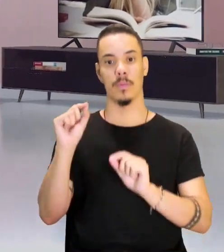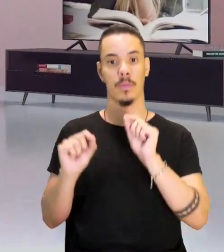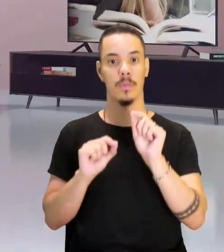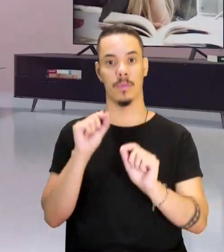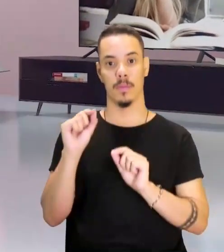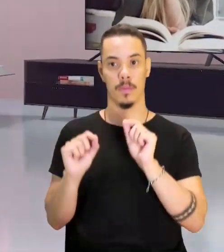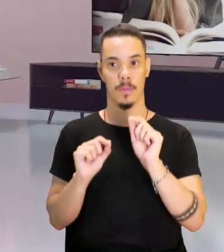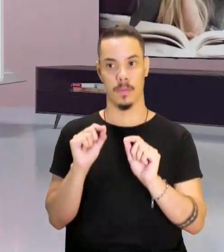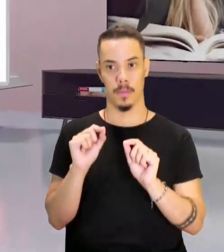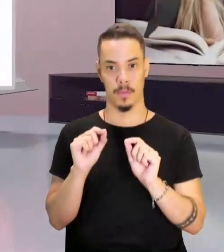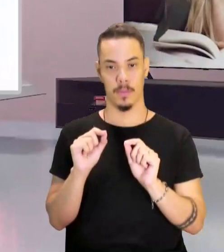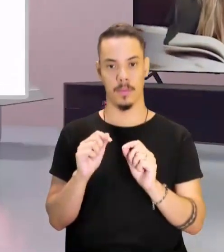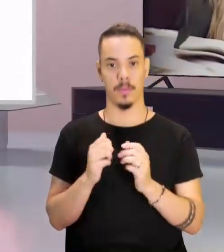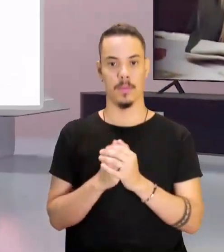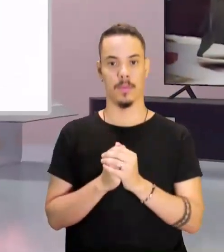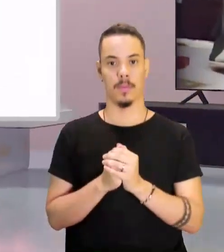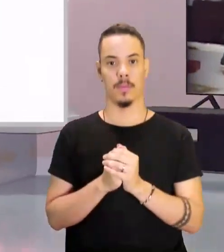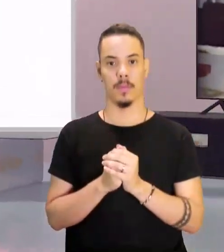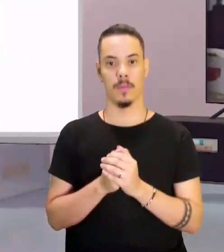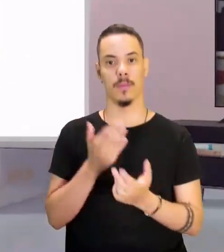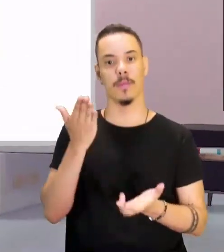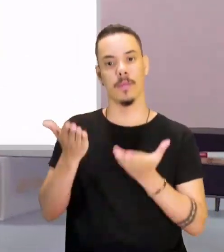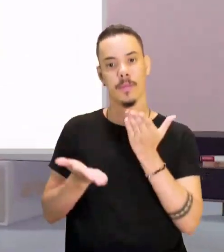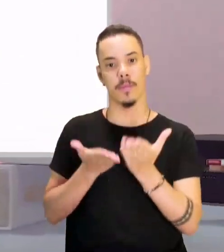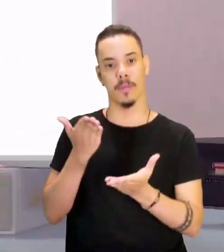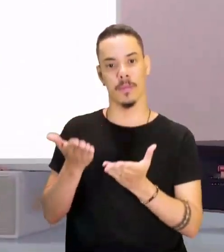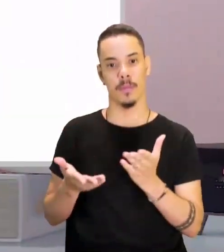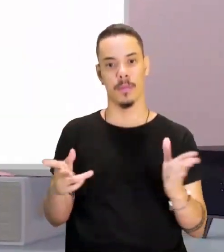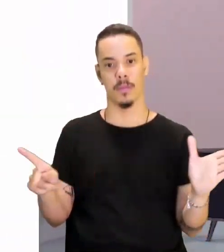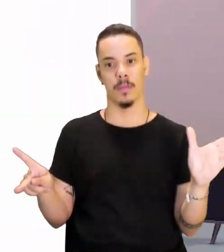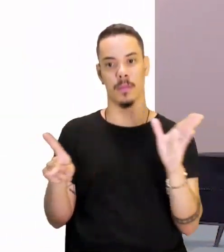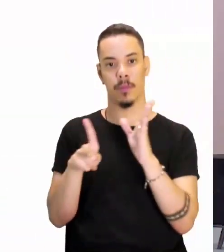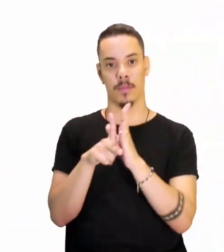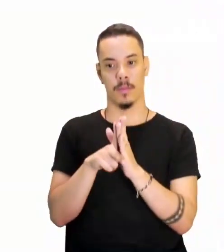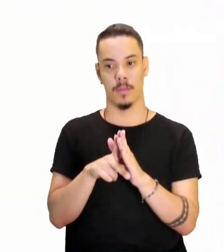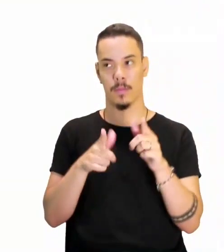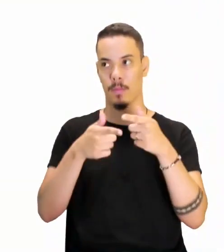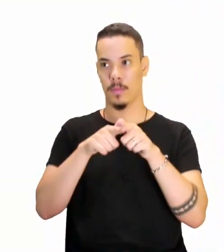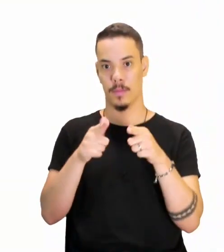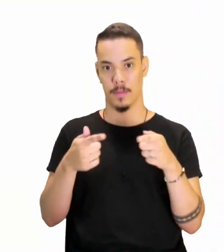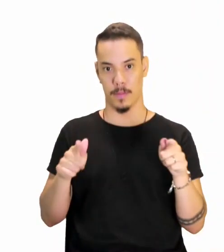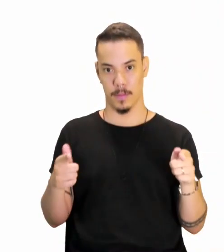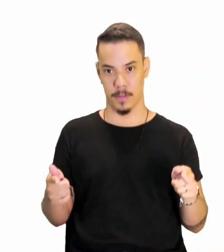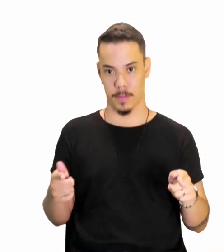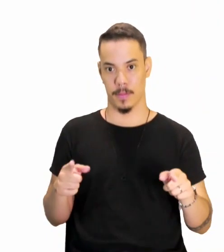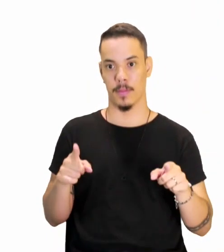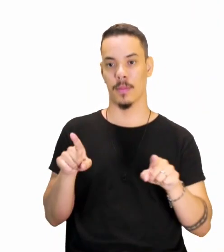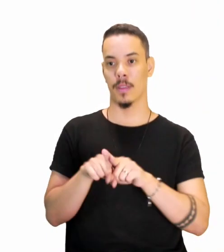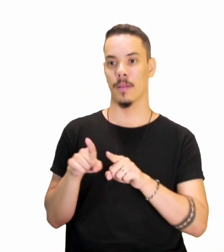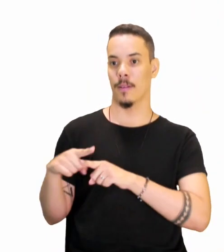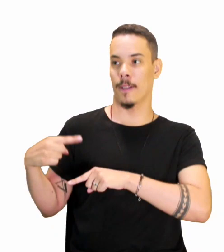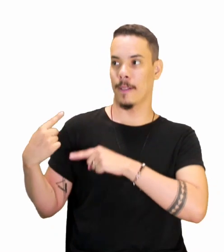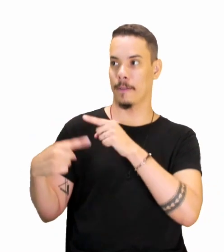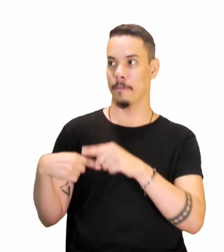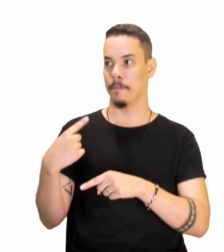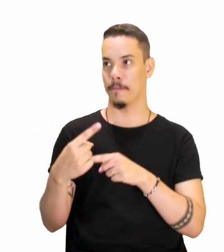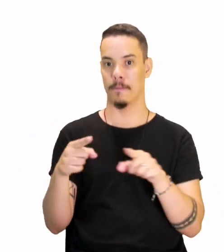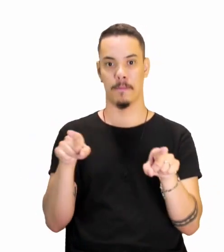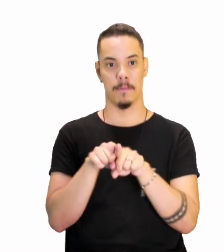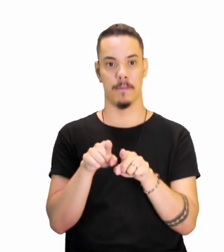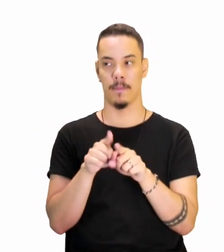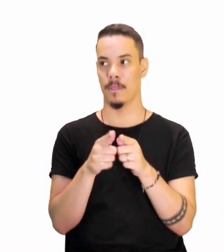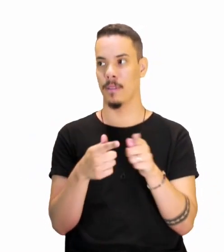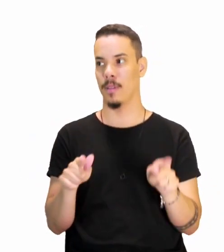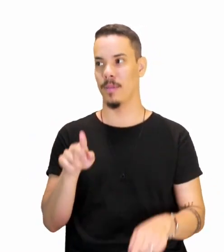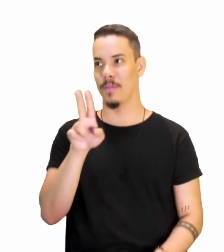vamos comparar, né? O tratamento dado pela gramática tradicional e pelas gramáticas